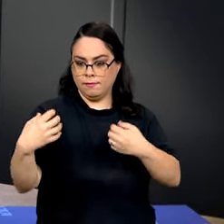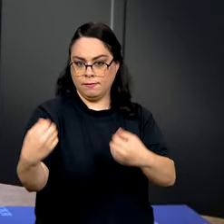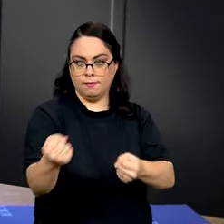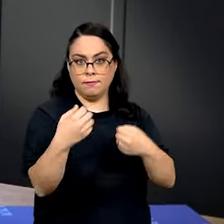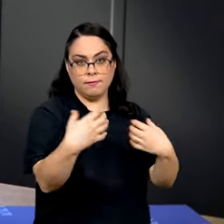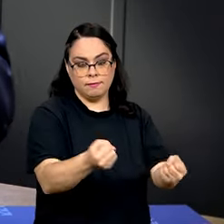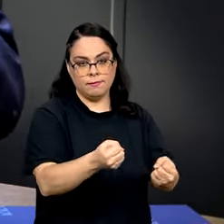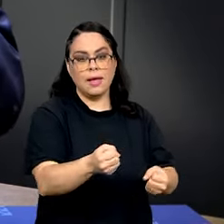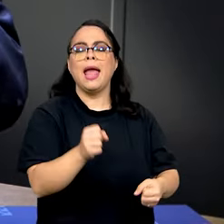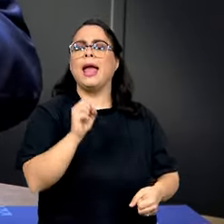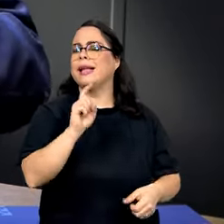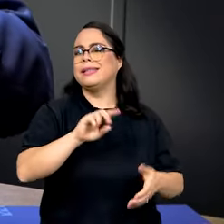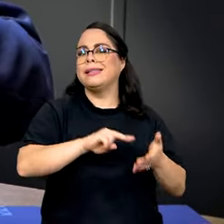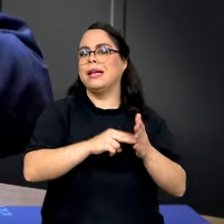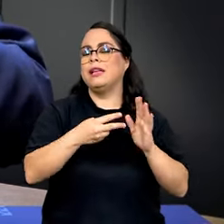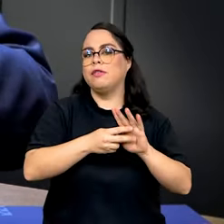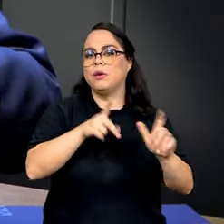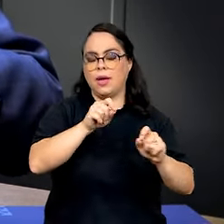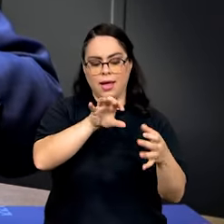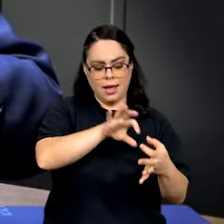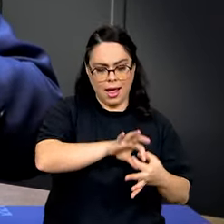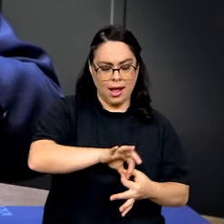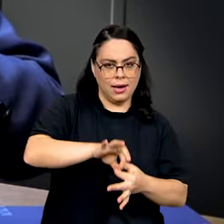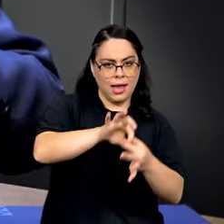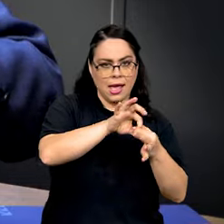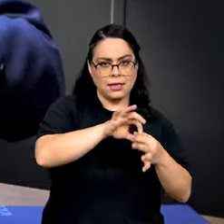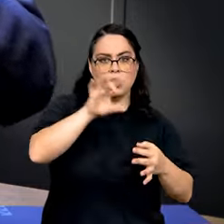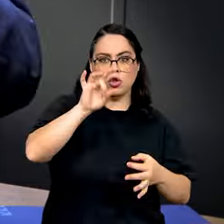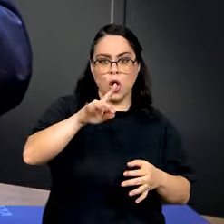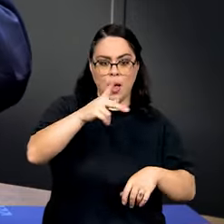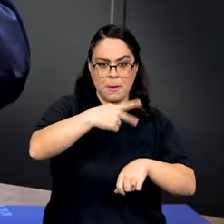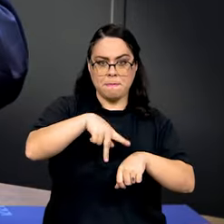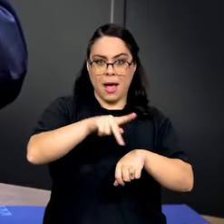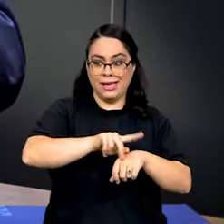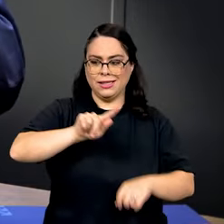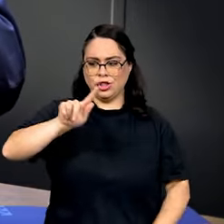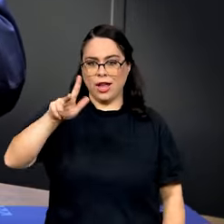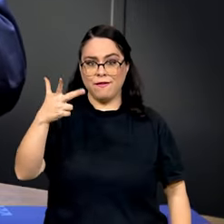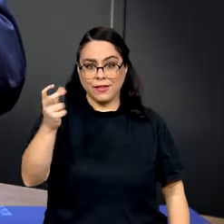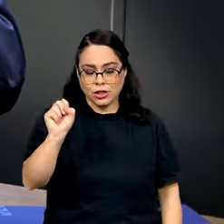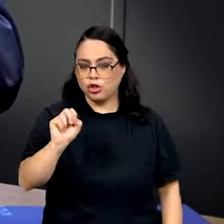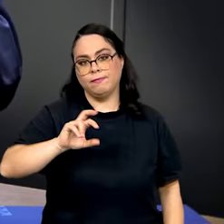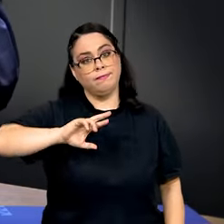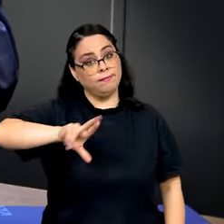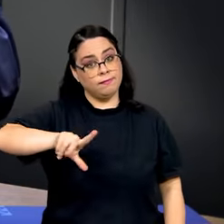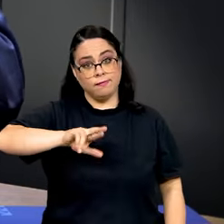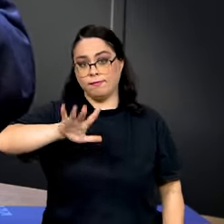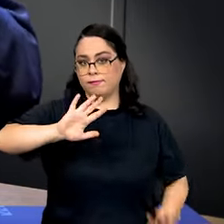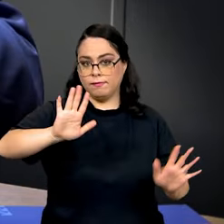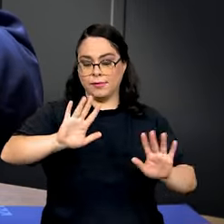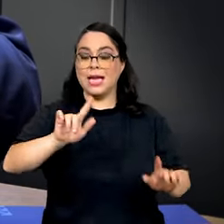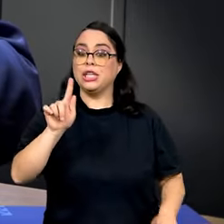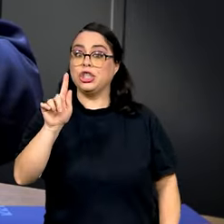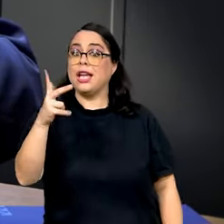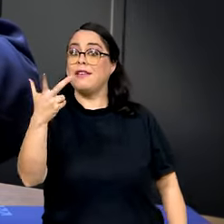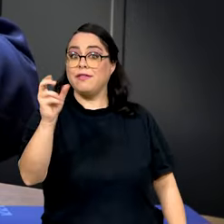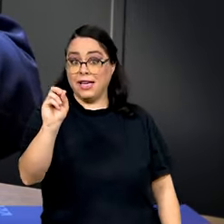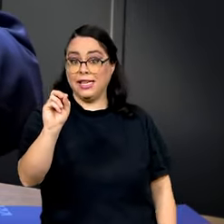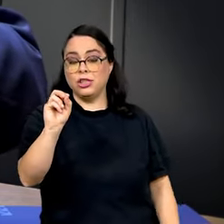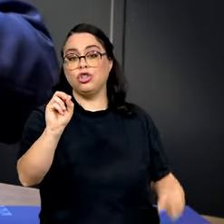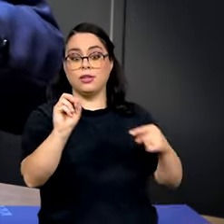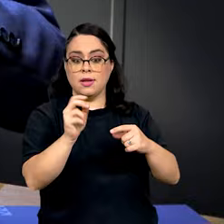Adesão repito não se trata de uma aliança só para os países do G20 a entrada do